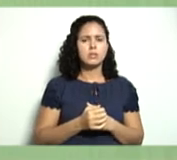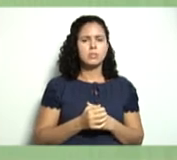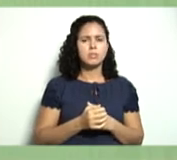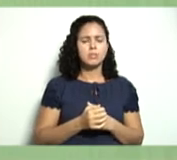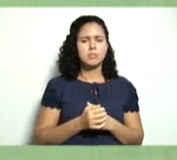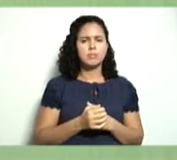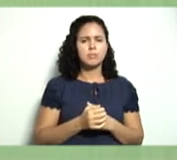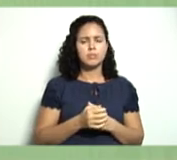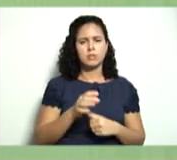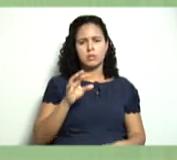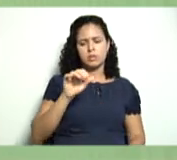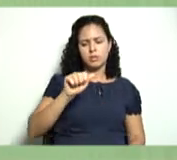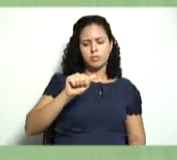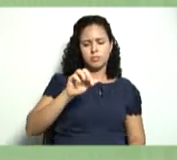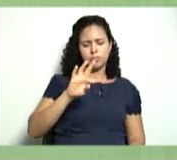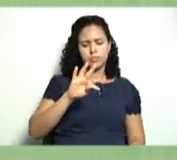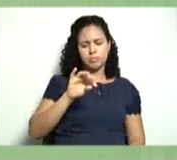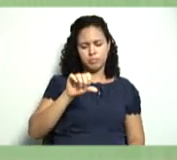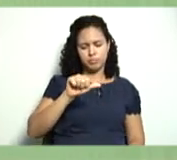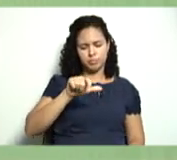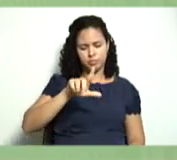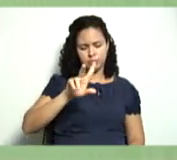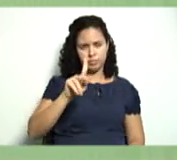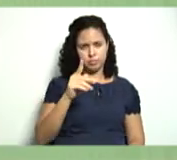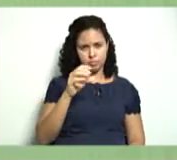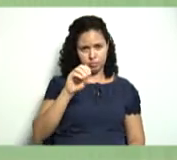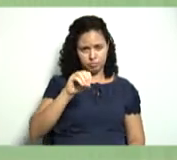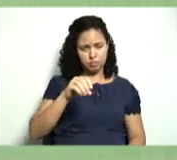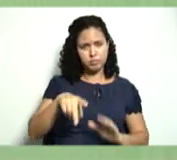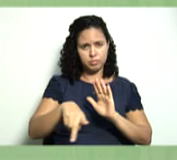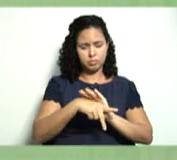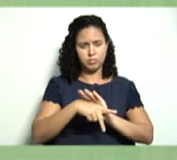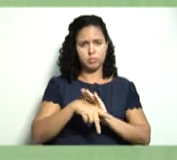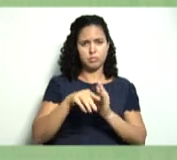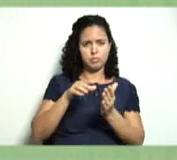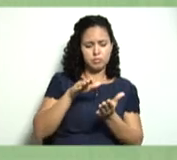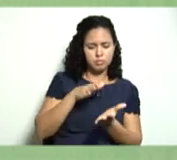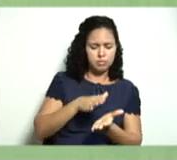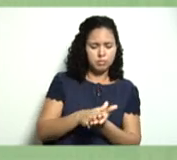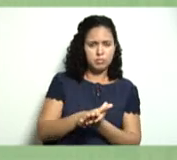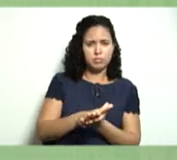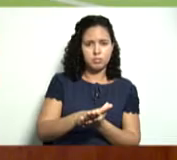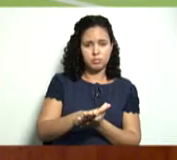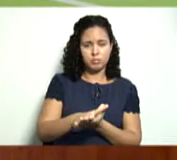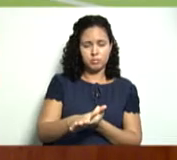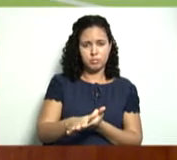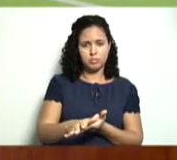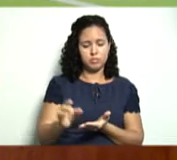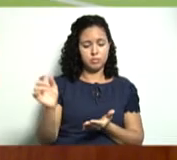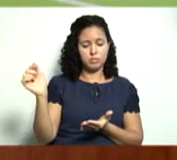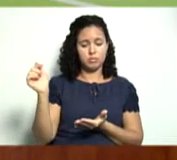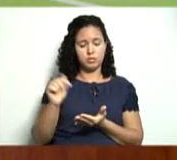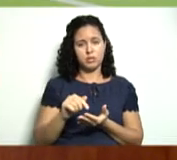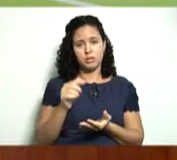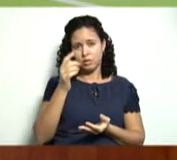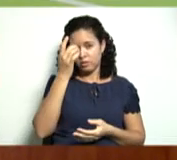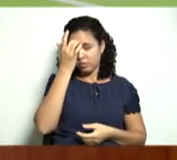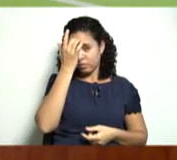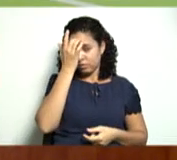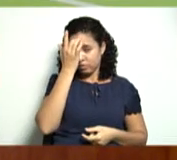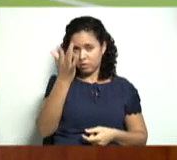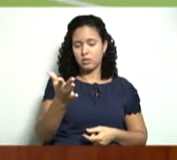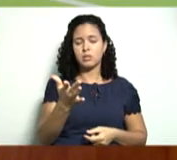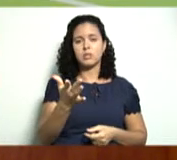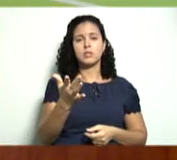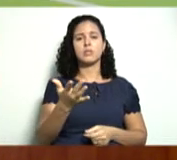impressões nessa um mesmo essa é a questão mais fácil é realmente aquela de presente processo depois